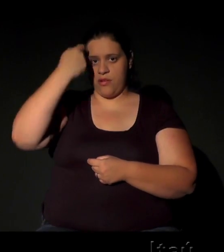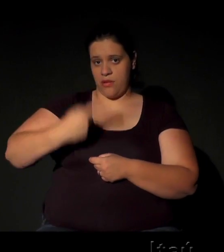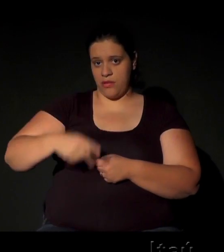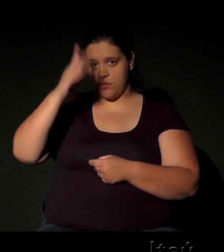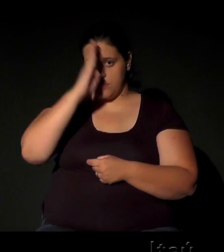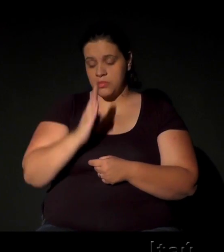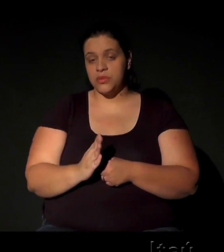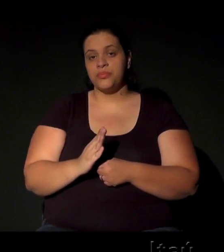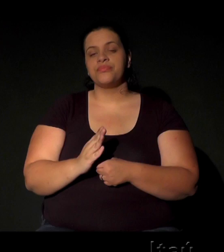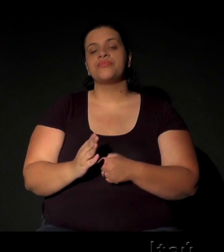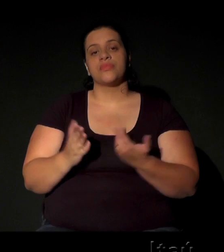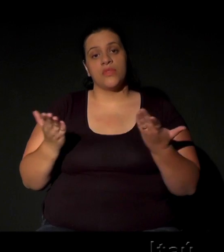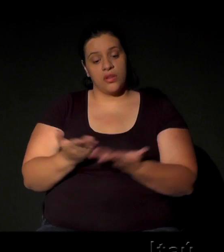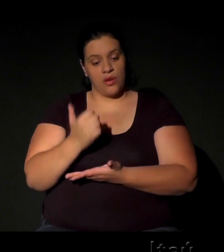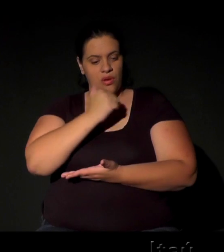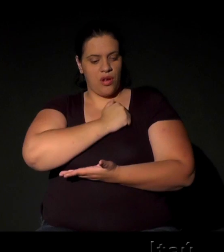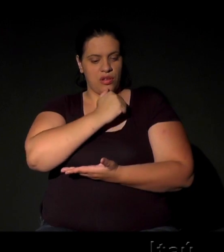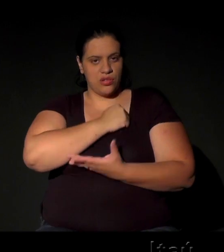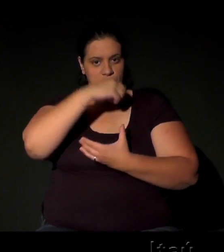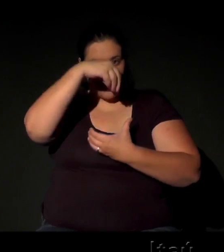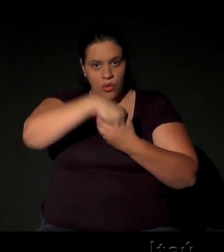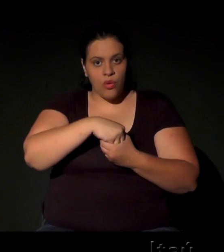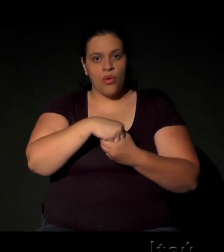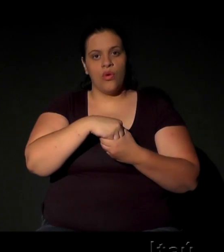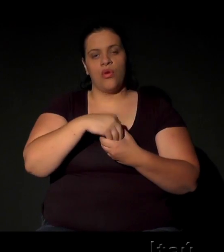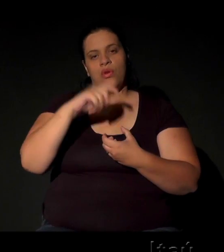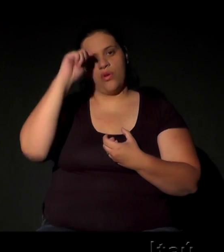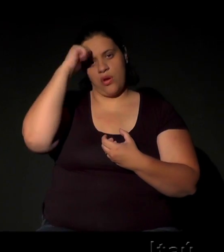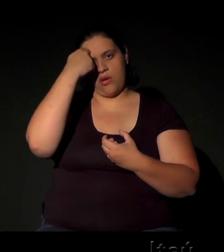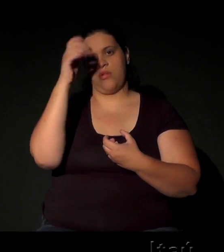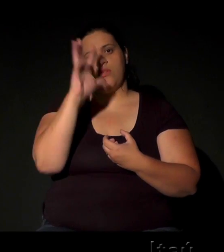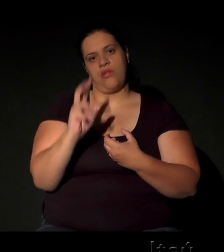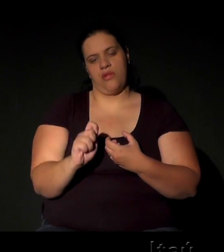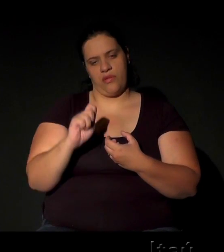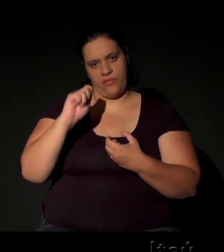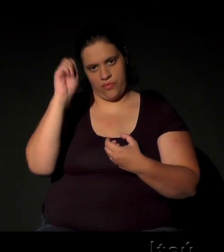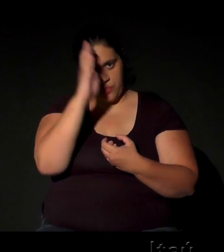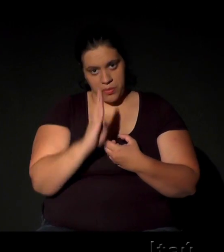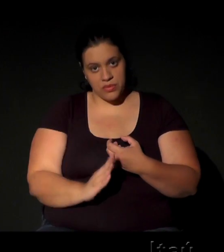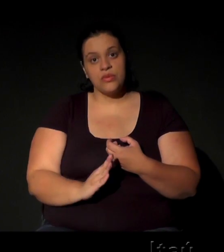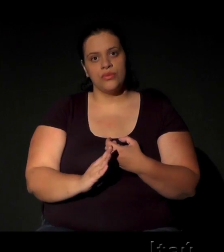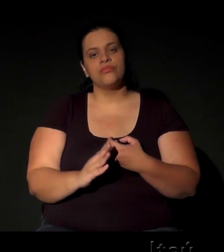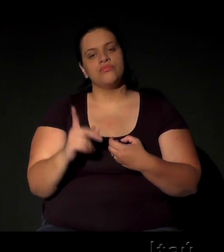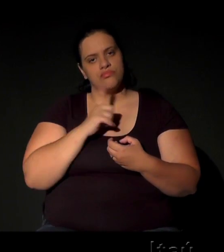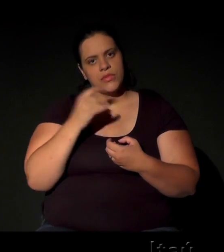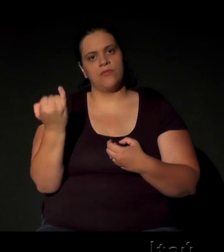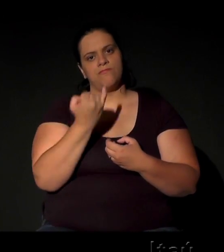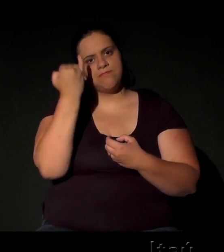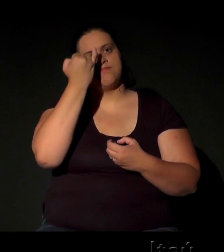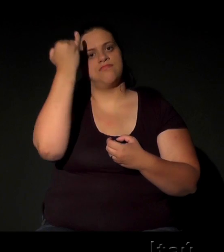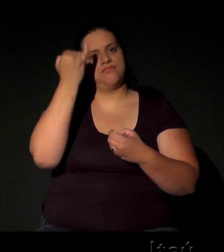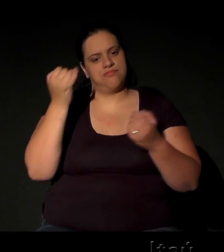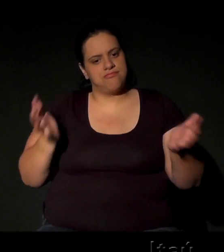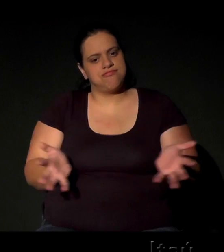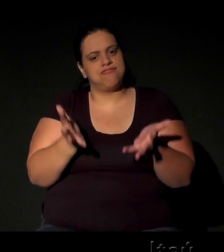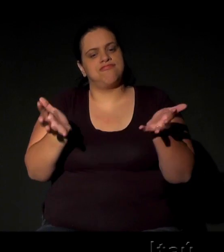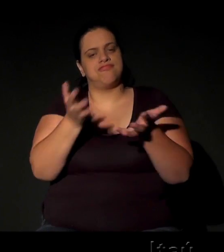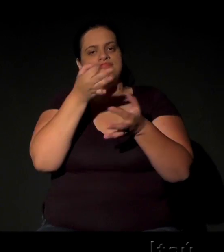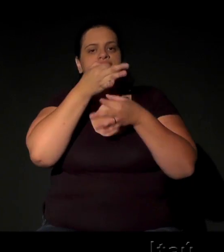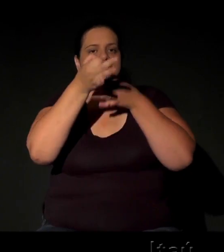então ess acho que esse espaço da religião da religi idade afro-brasileira é um espaço extremamente importante de dessas